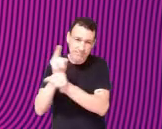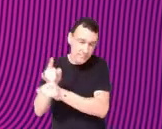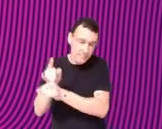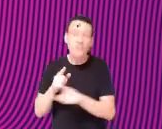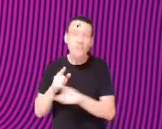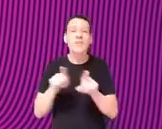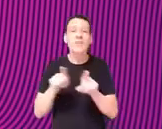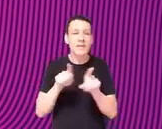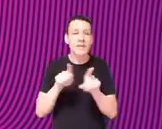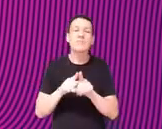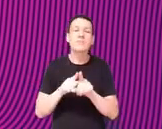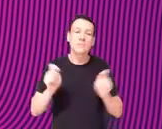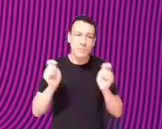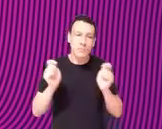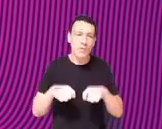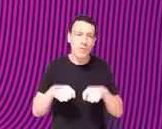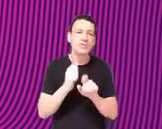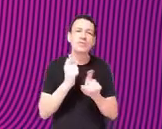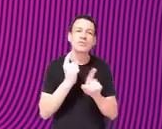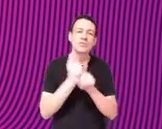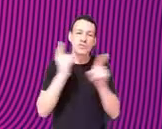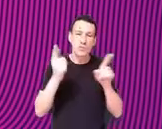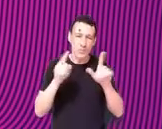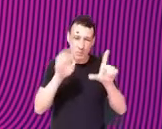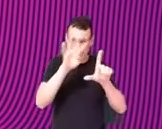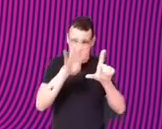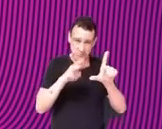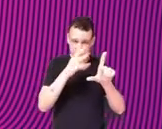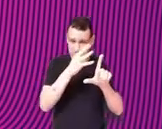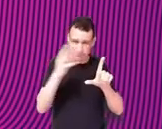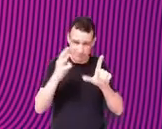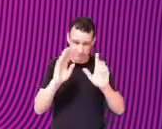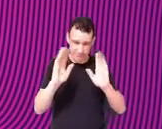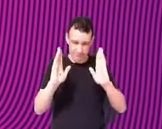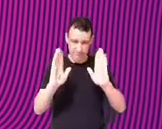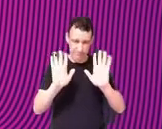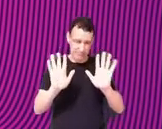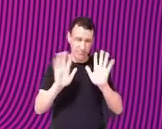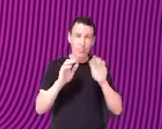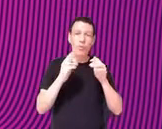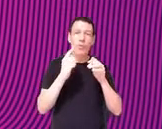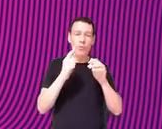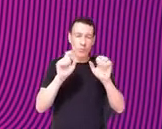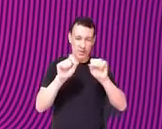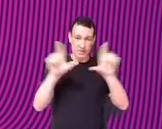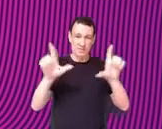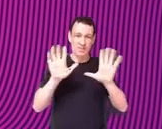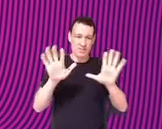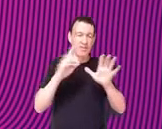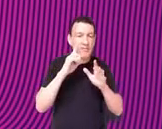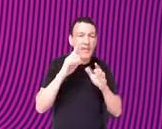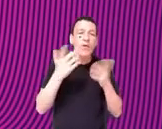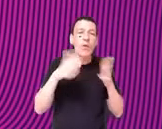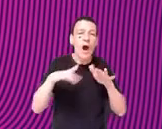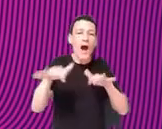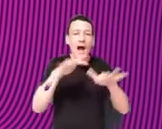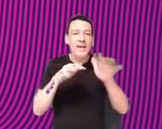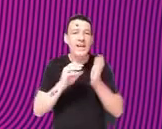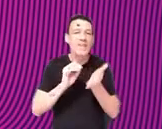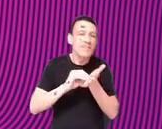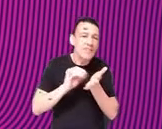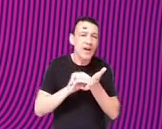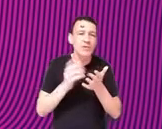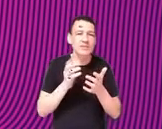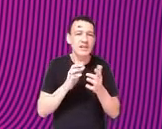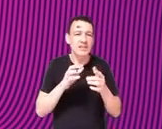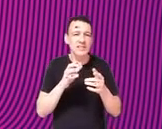para avaliar quais são ou quais deverão ser as áreas prioritárias a nível nacional ao longo de